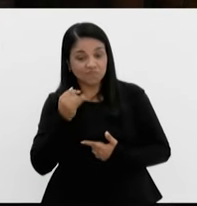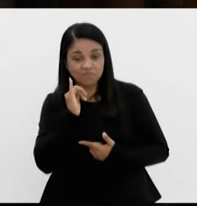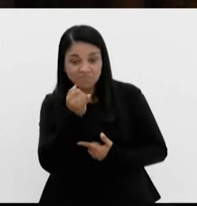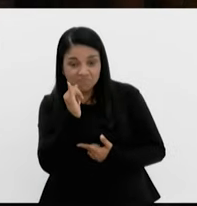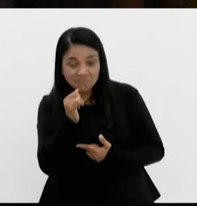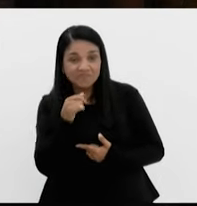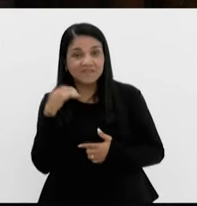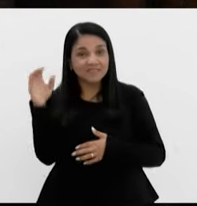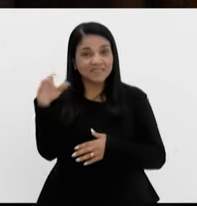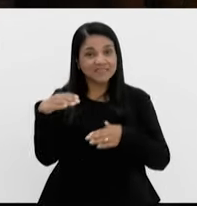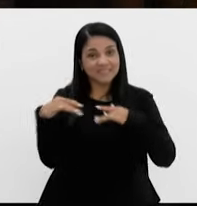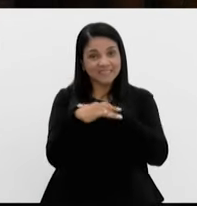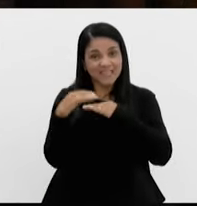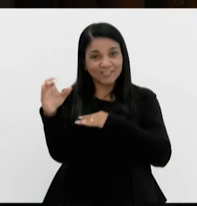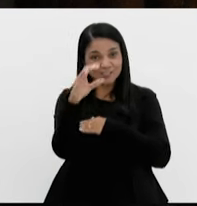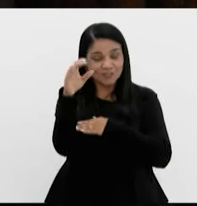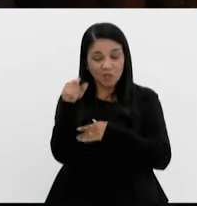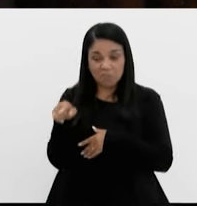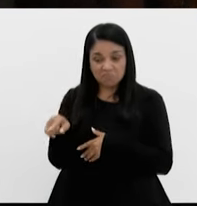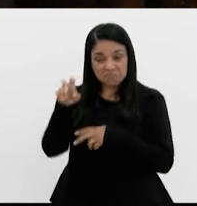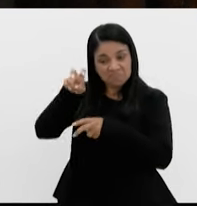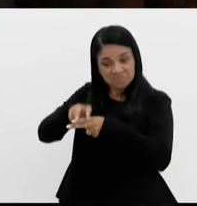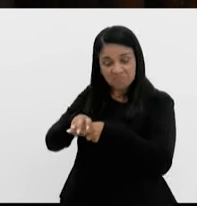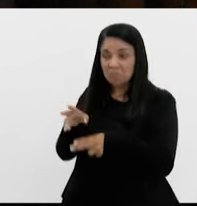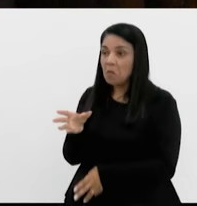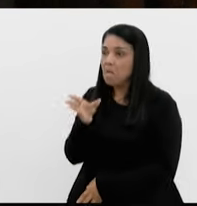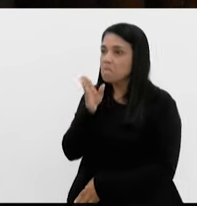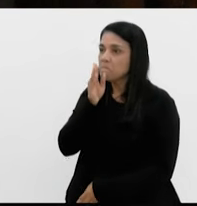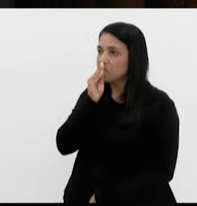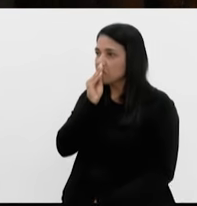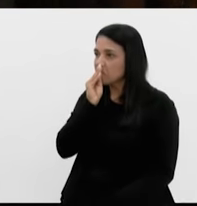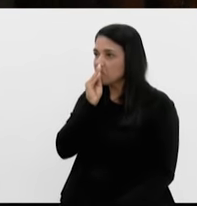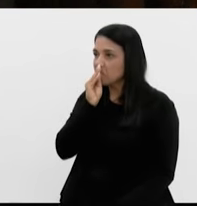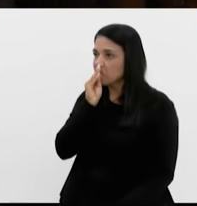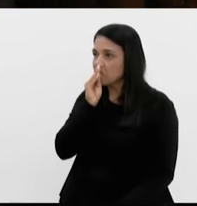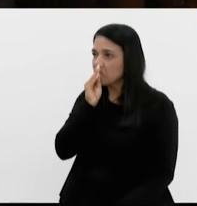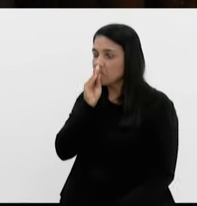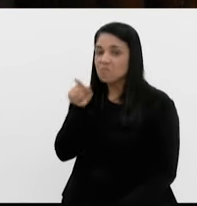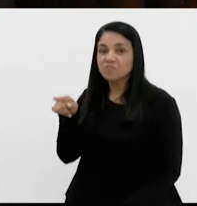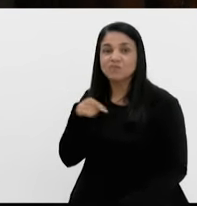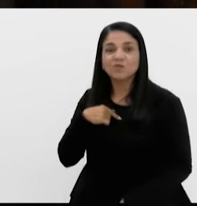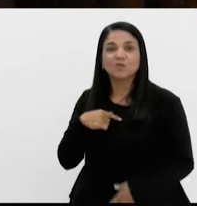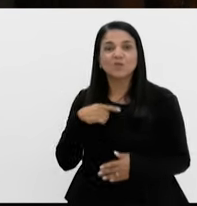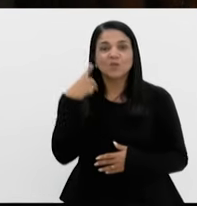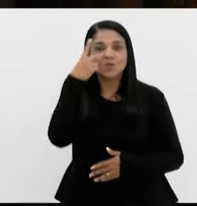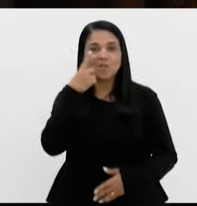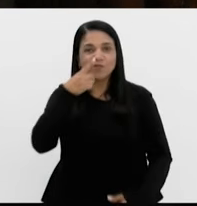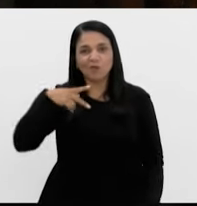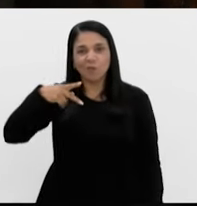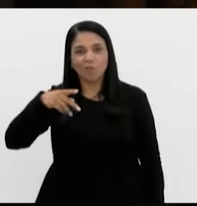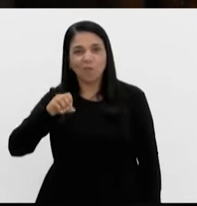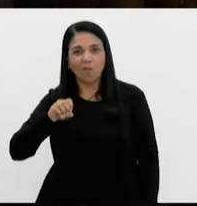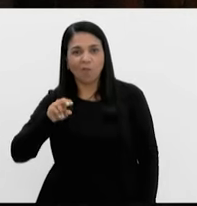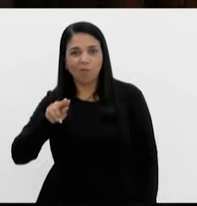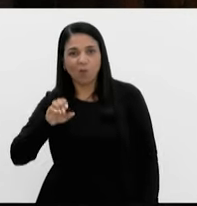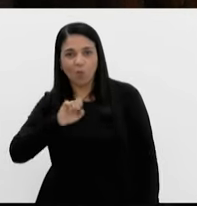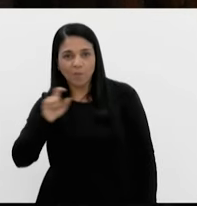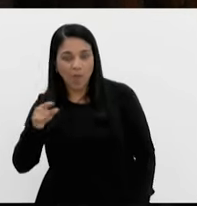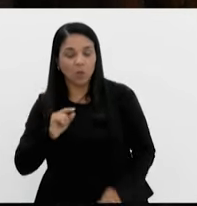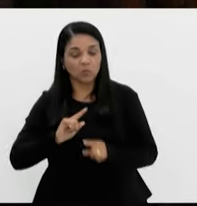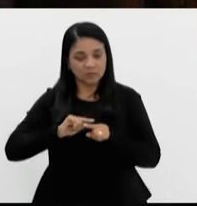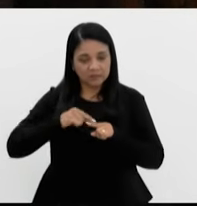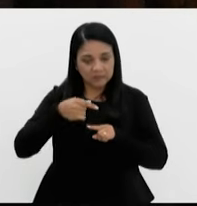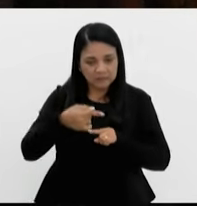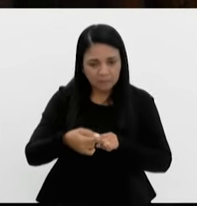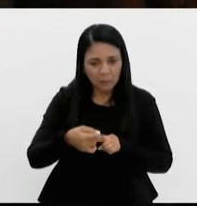caladinho em silêncio e quando deputado depis do deput